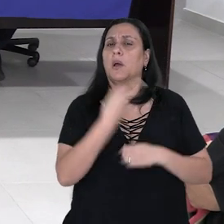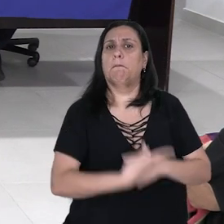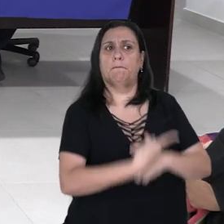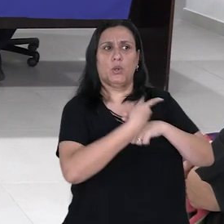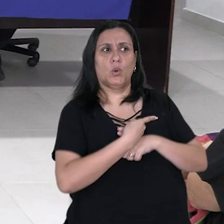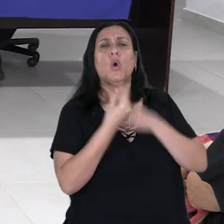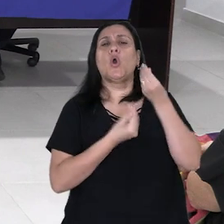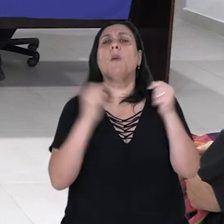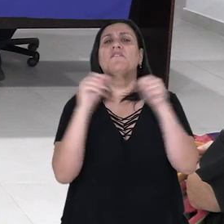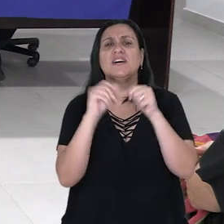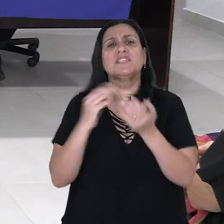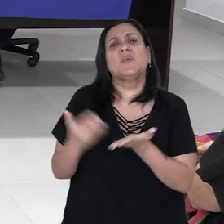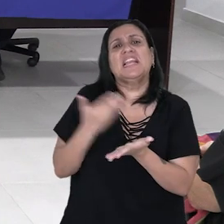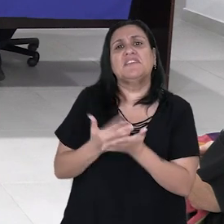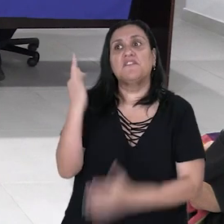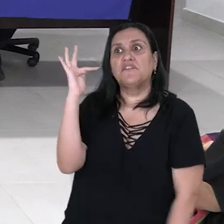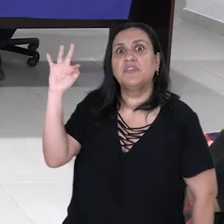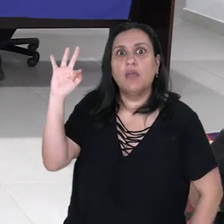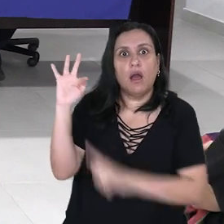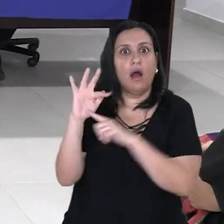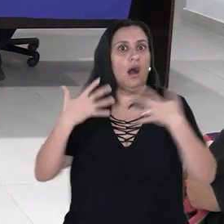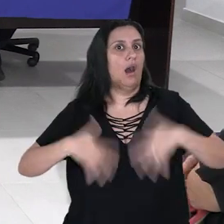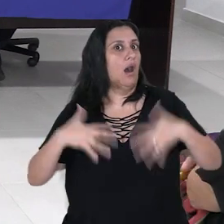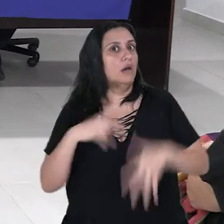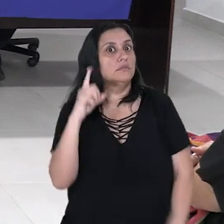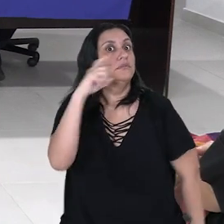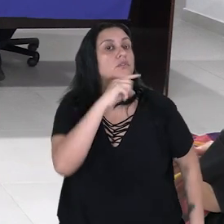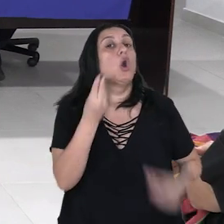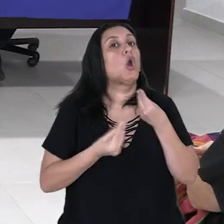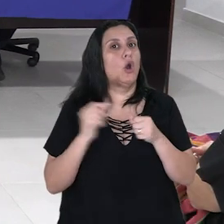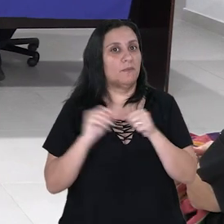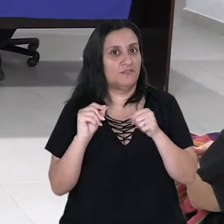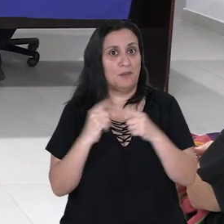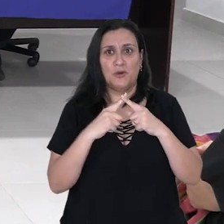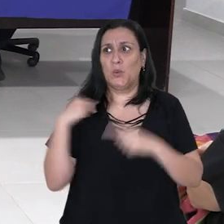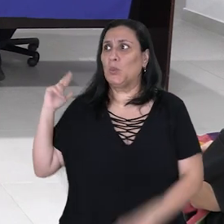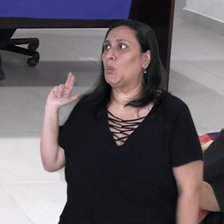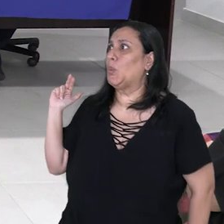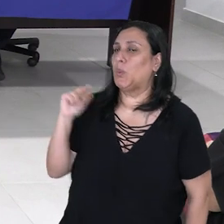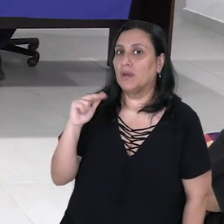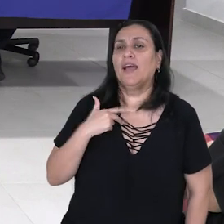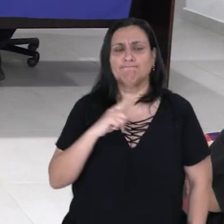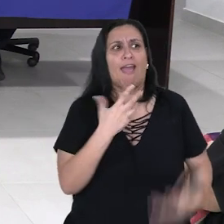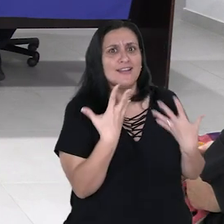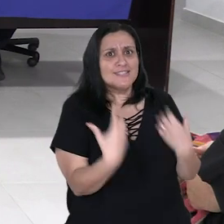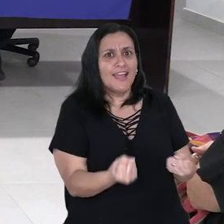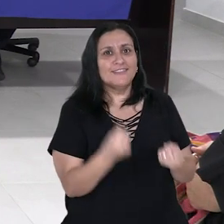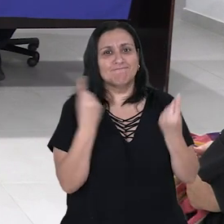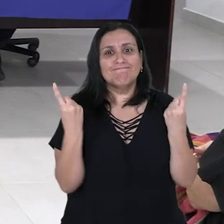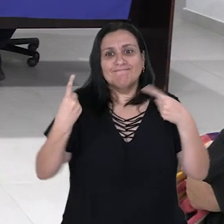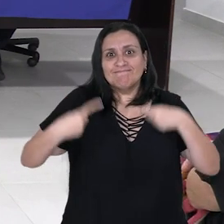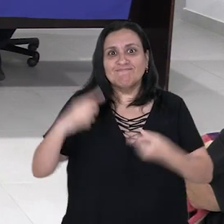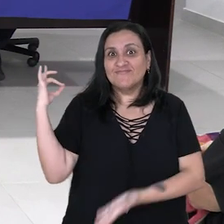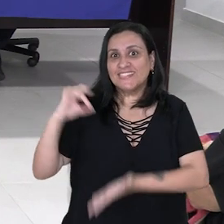vai fazer um livro de física? Porque é um livro muito complexo, é diferente, né, de tudo que a gente já fez. Mas a gente topou o desafio, né, e